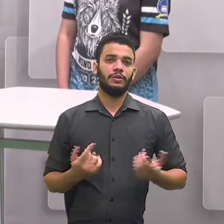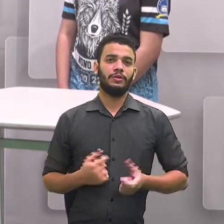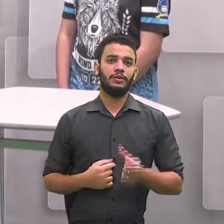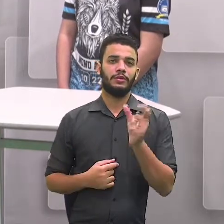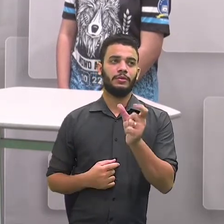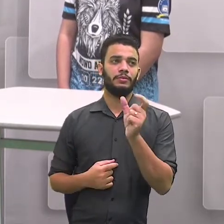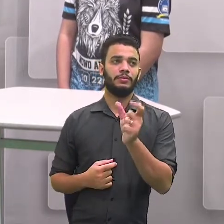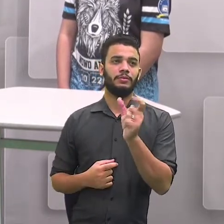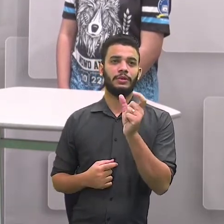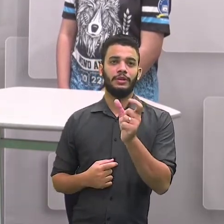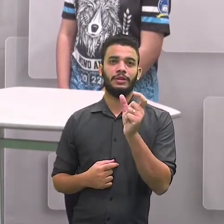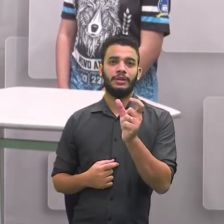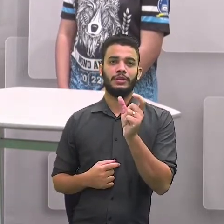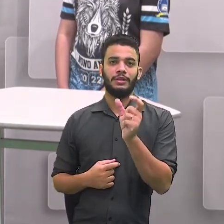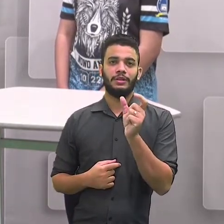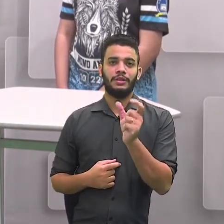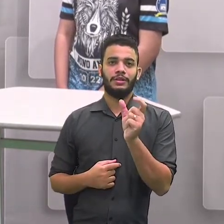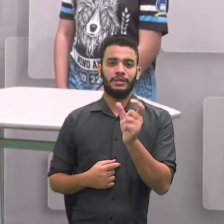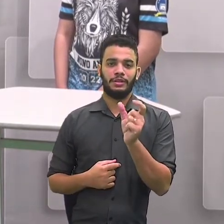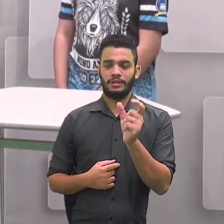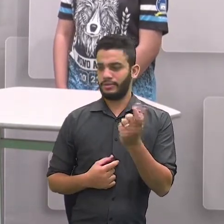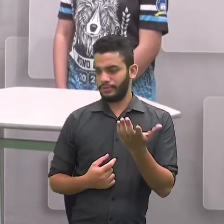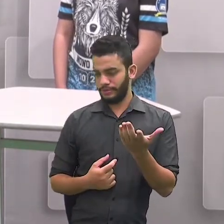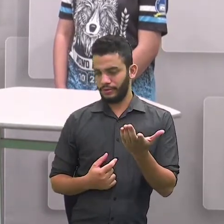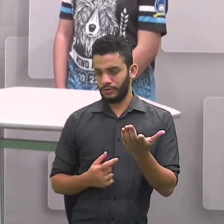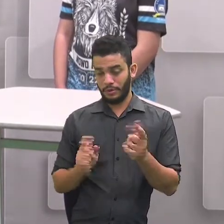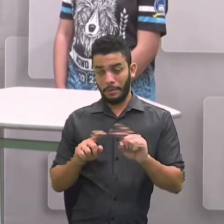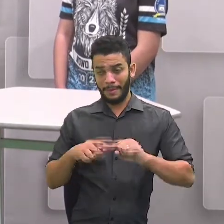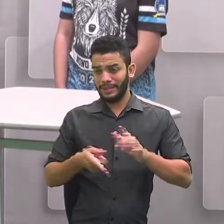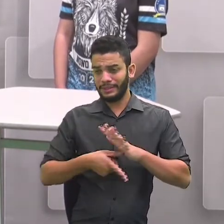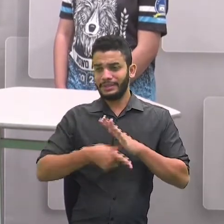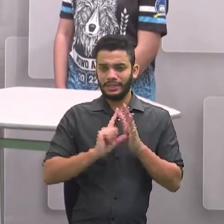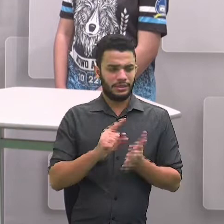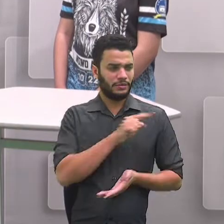e vocês? Vocês querem mandar beijo, abraço pra alguém?